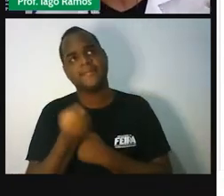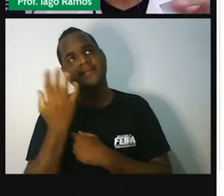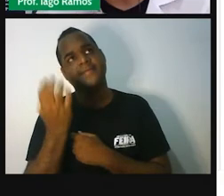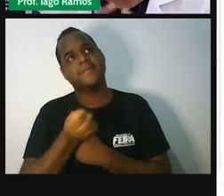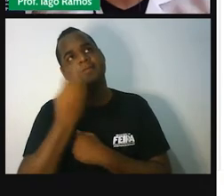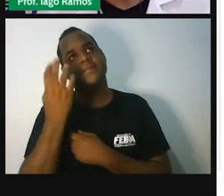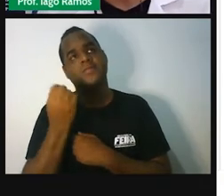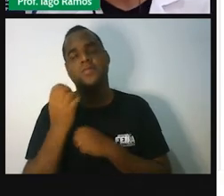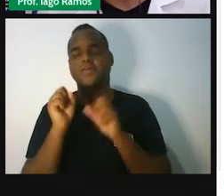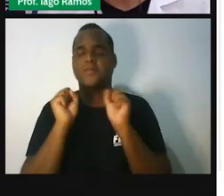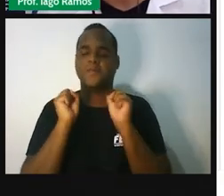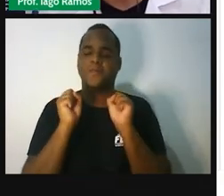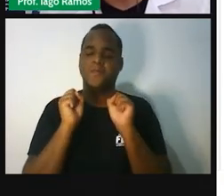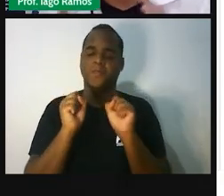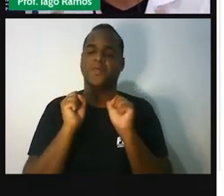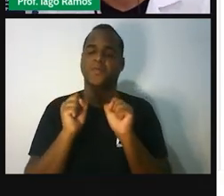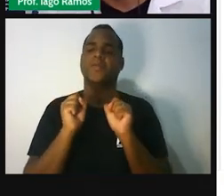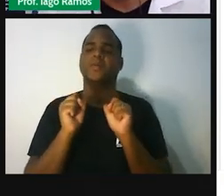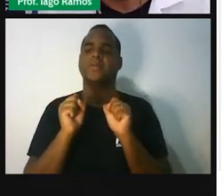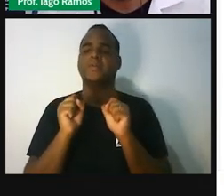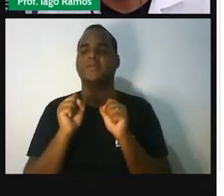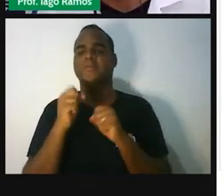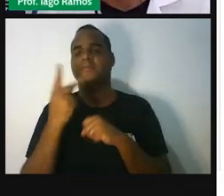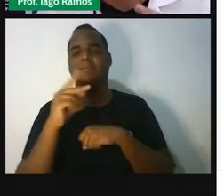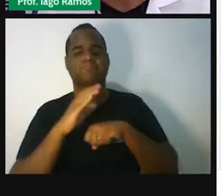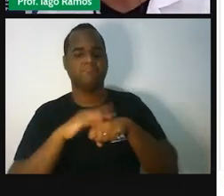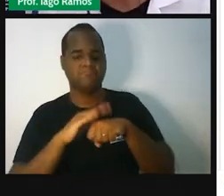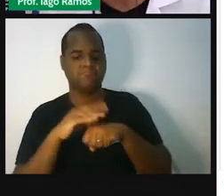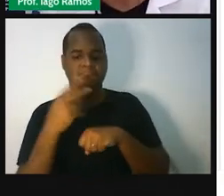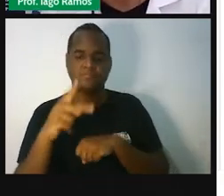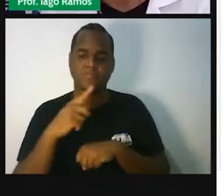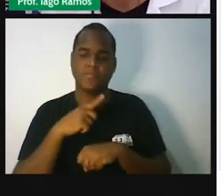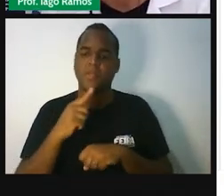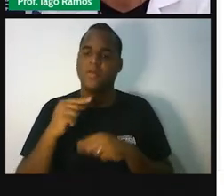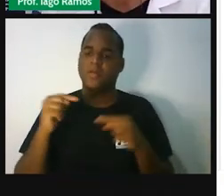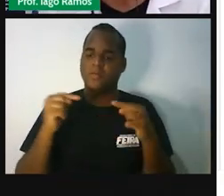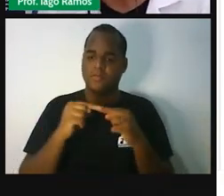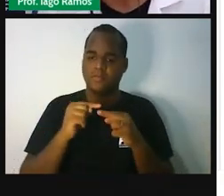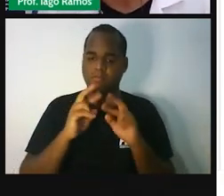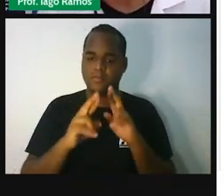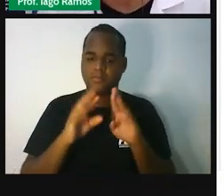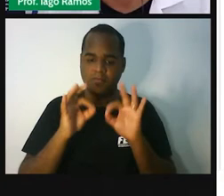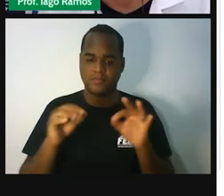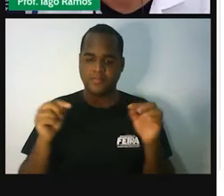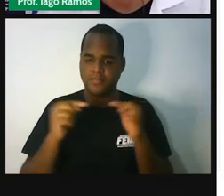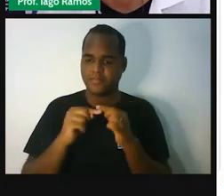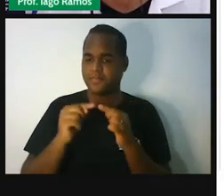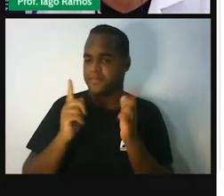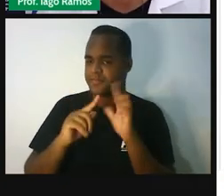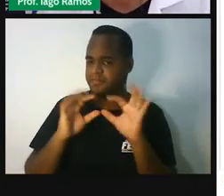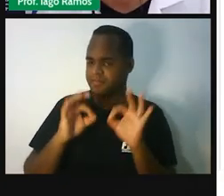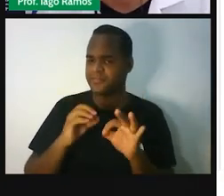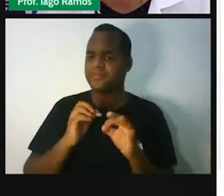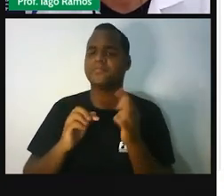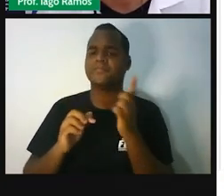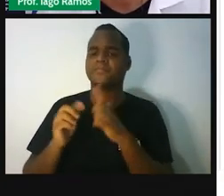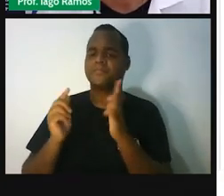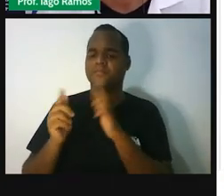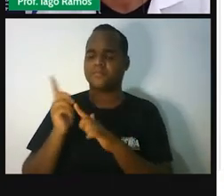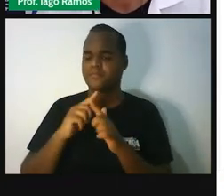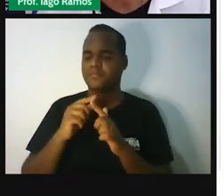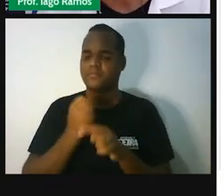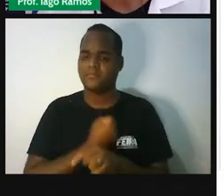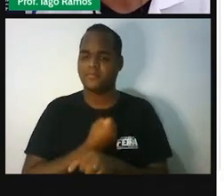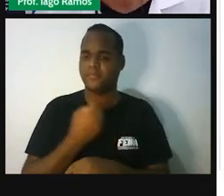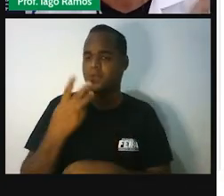Quantas possibilidades você tem para fazer, para confeccionar essas três